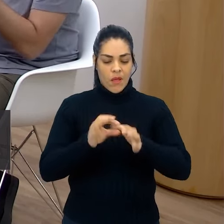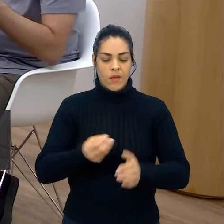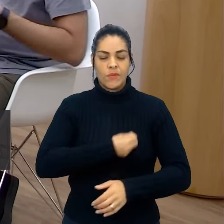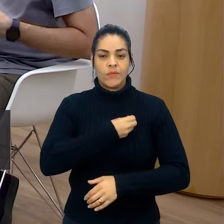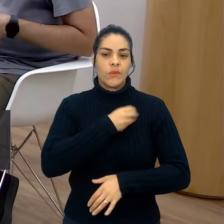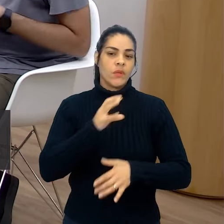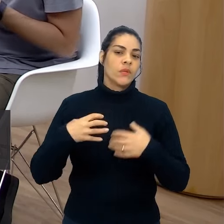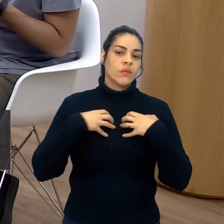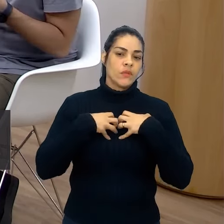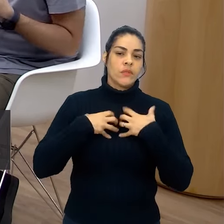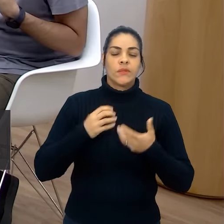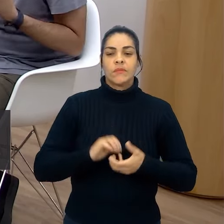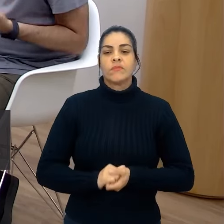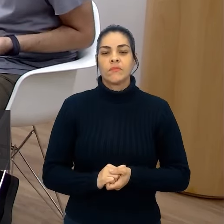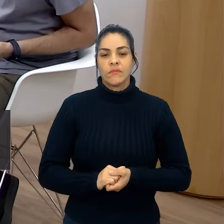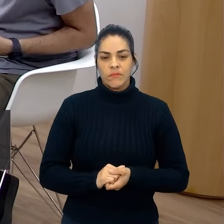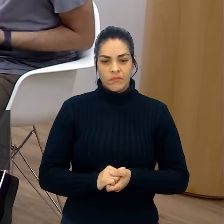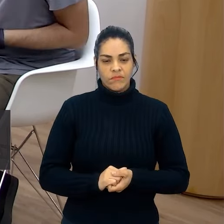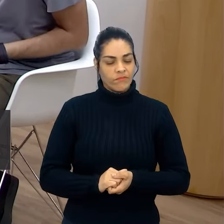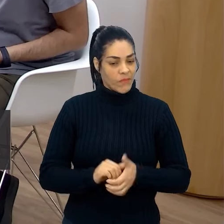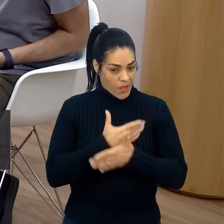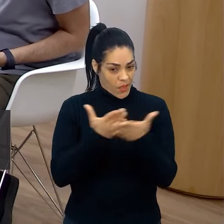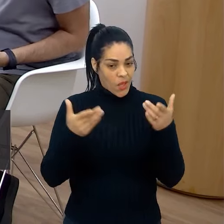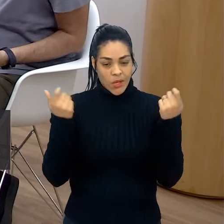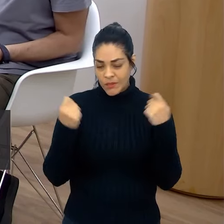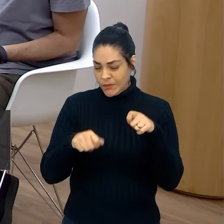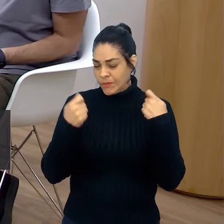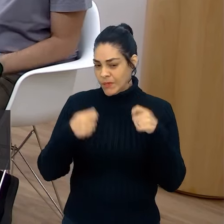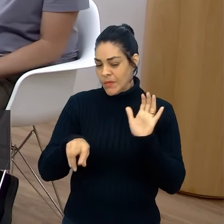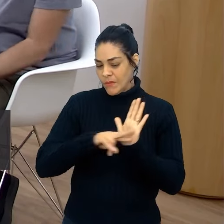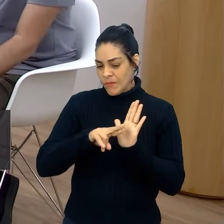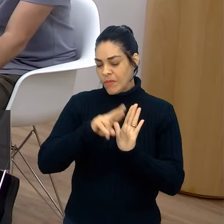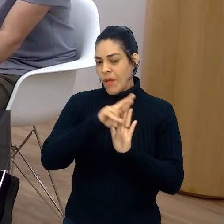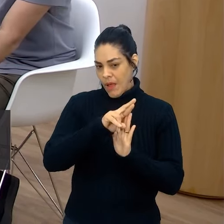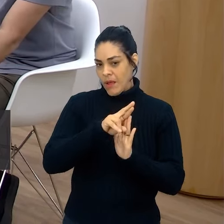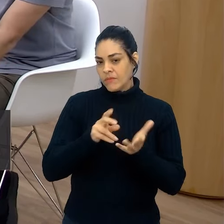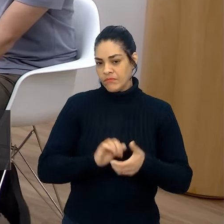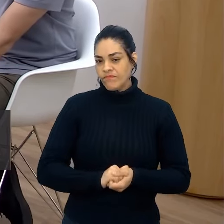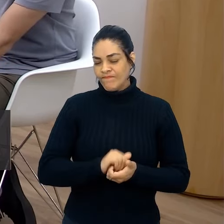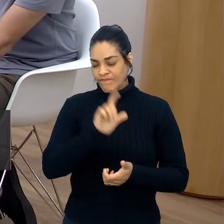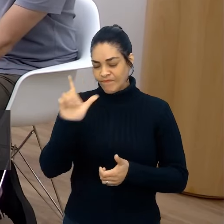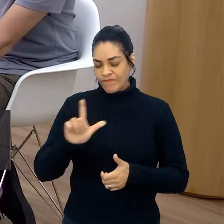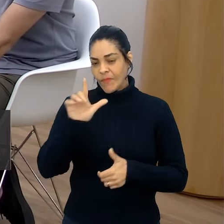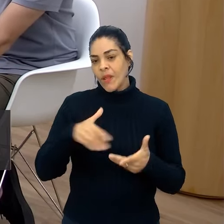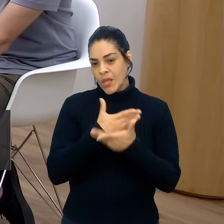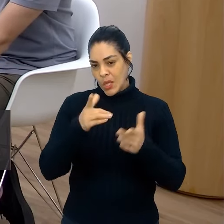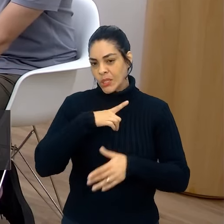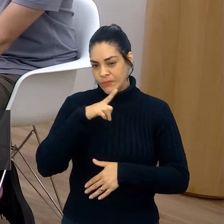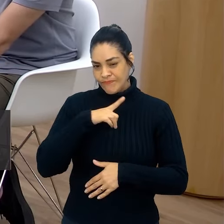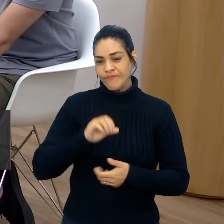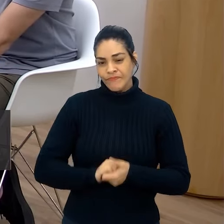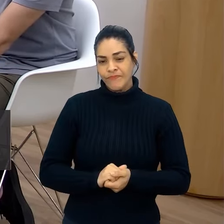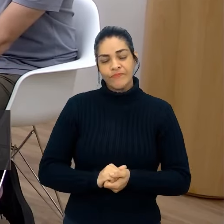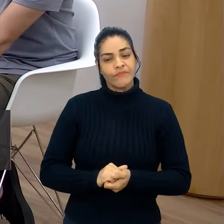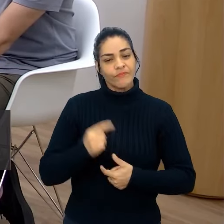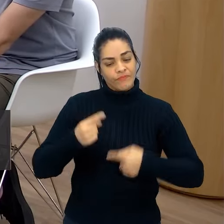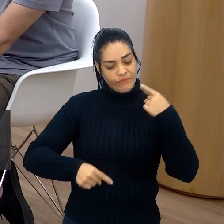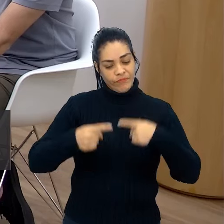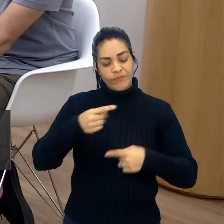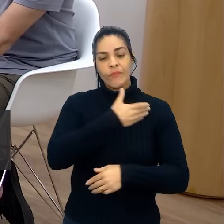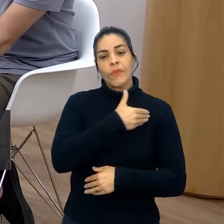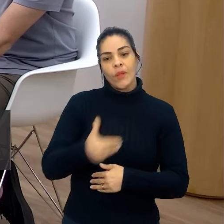né, tranquila. E a gente precisa dessas regras, né, dessas normas. E a gente tem a política pública, a